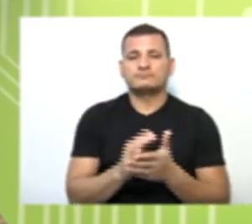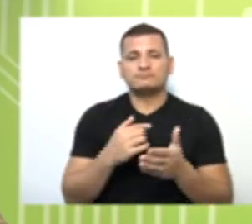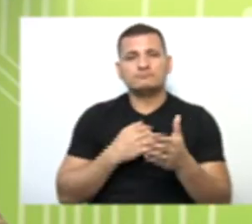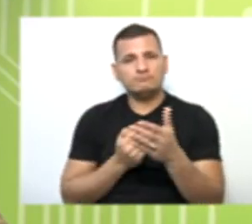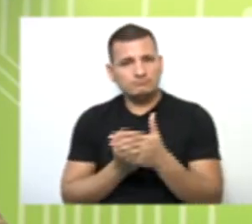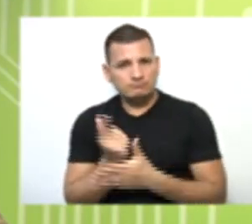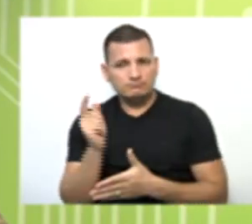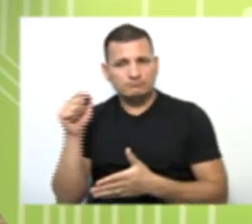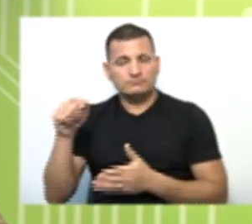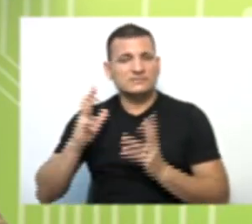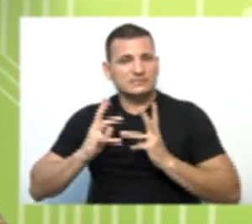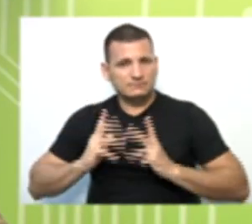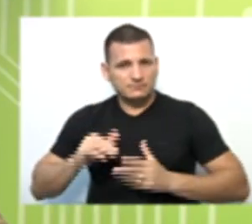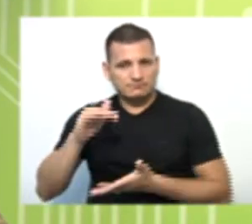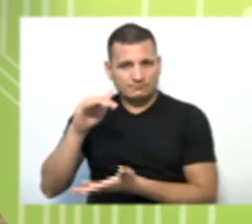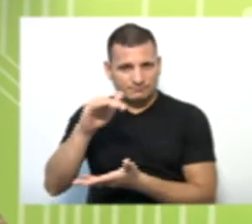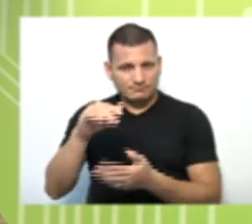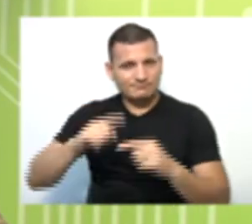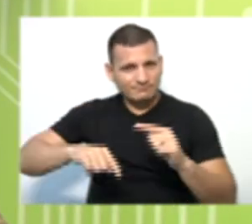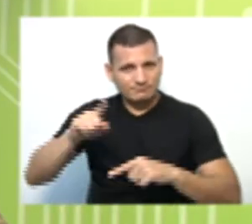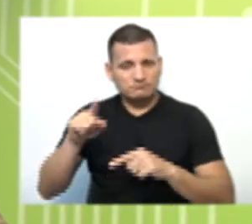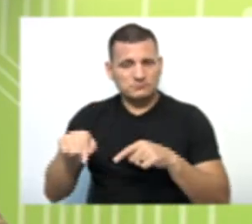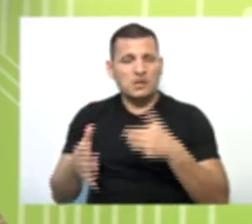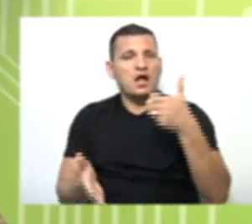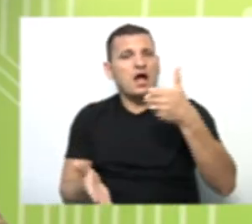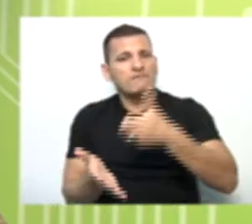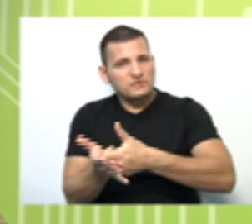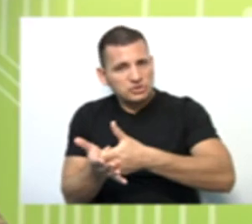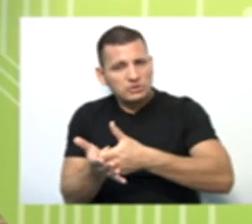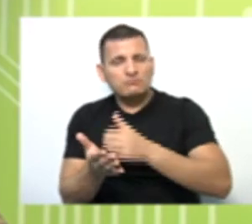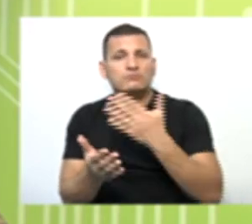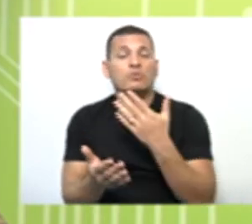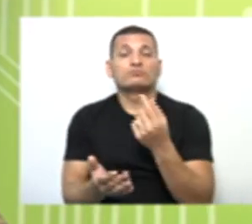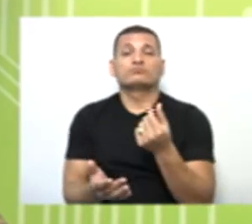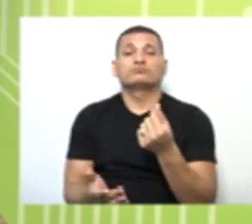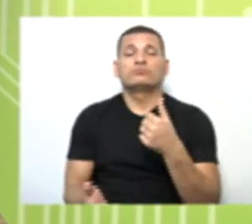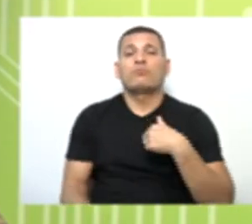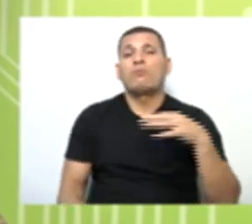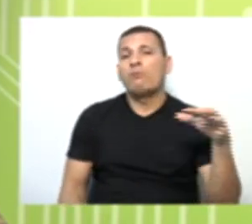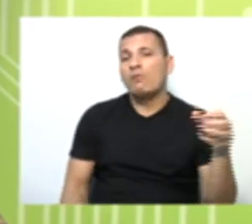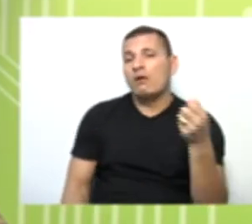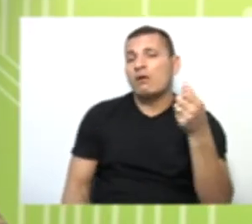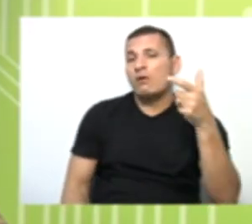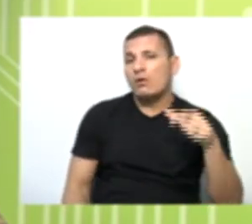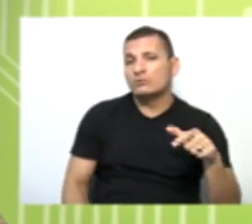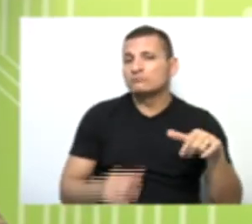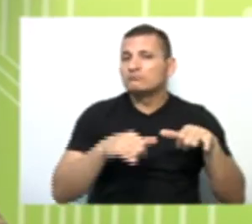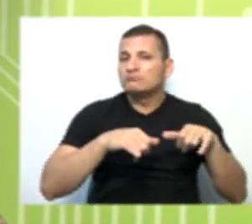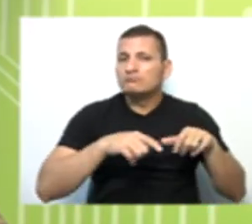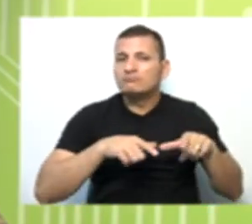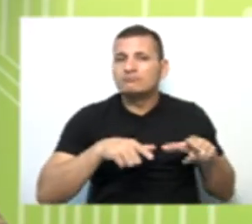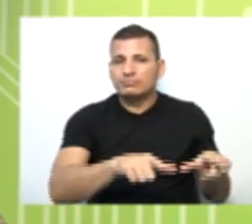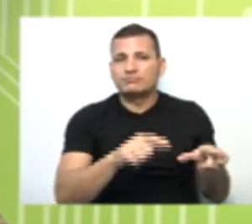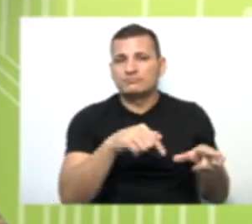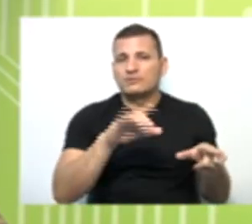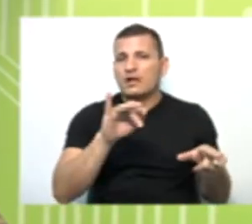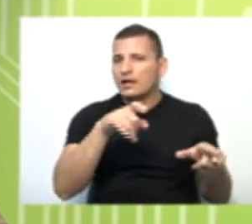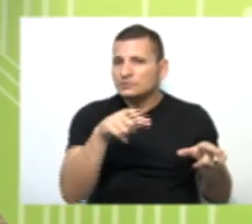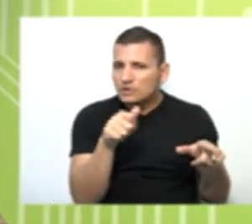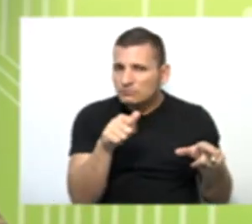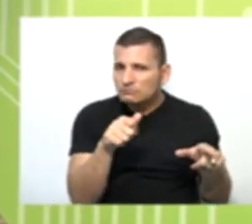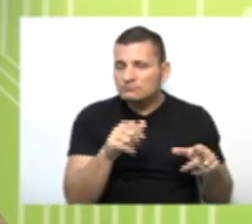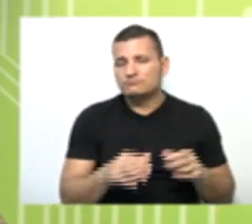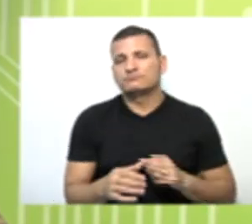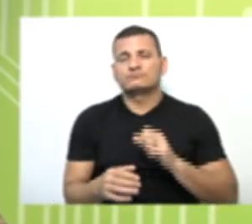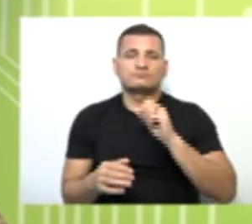limpeza, foi à vista? Se foi à vista, saiu dinheiro de onde? Do caixa? Se foi a prazo? Gerou o